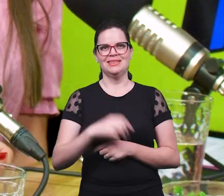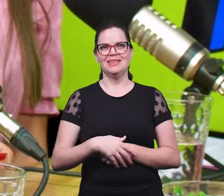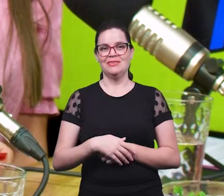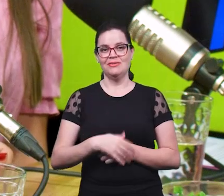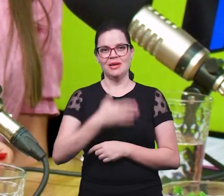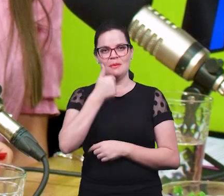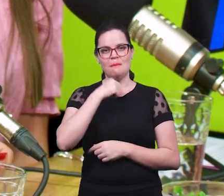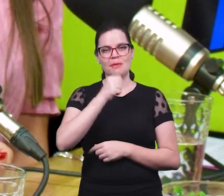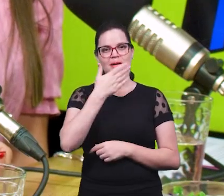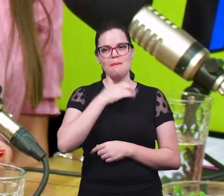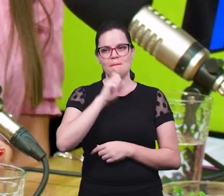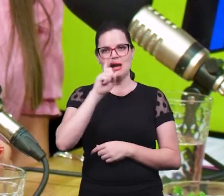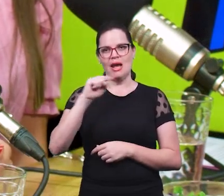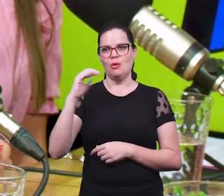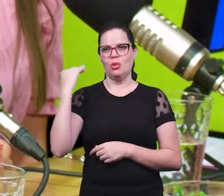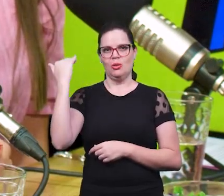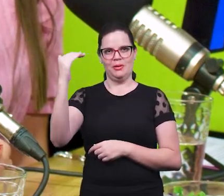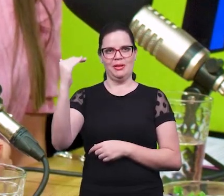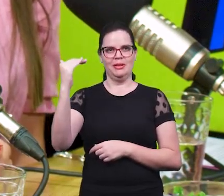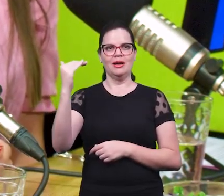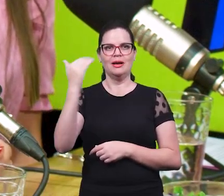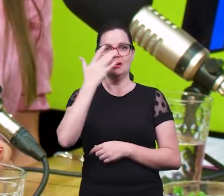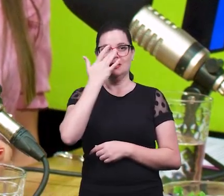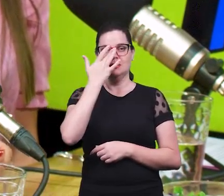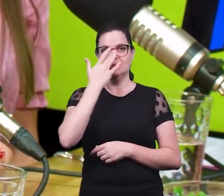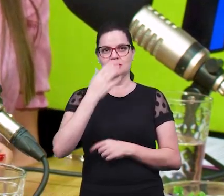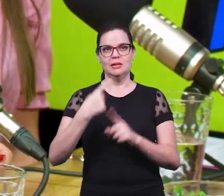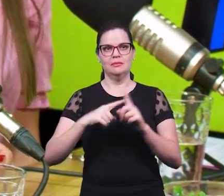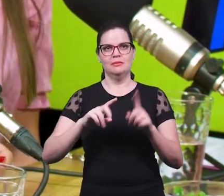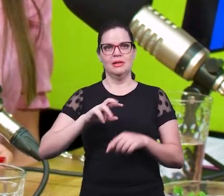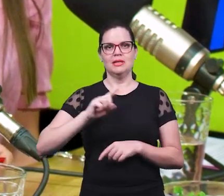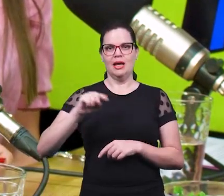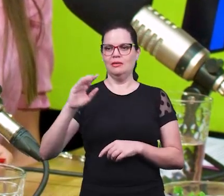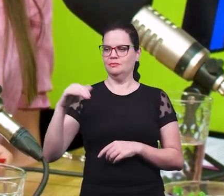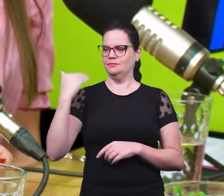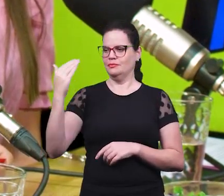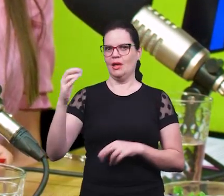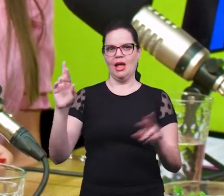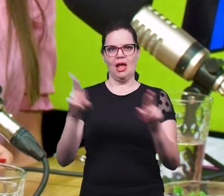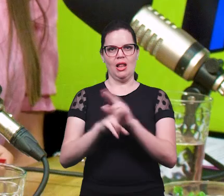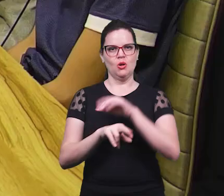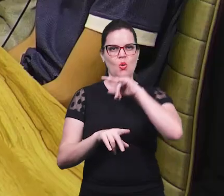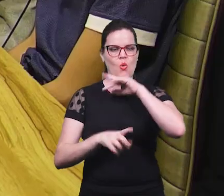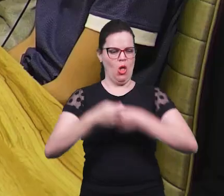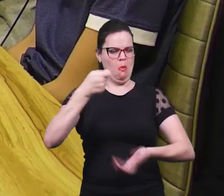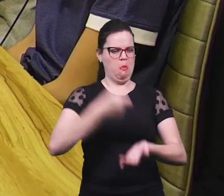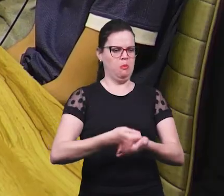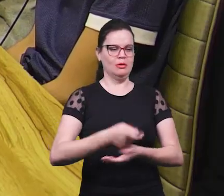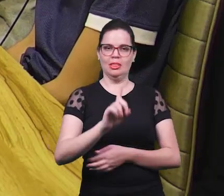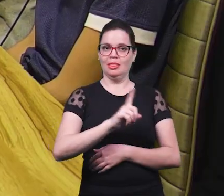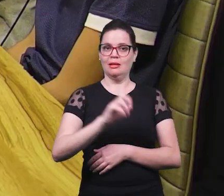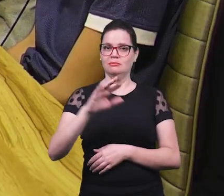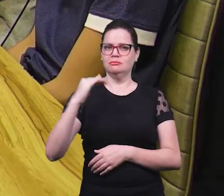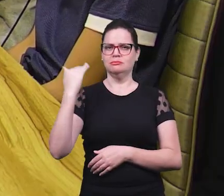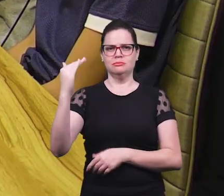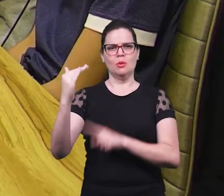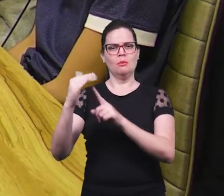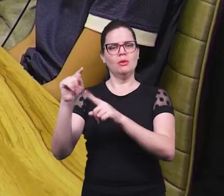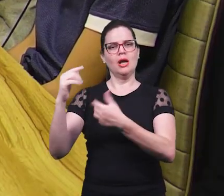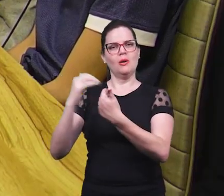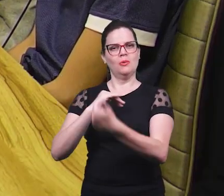como autoridade, mas não é uma autoridade que traz um relacionamento ruim. Sim. É uma autoridade que ele vê